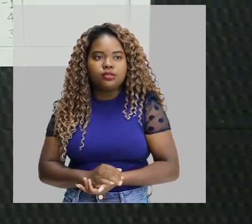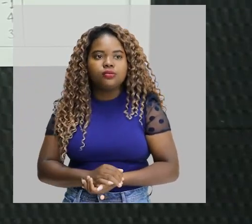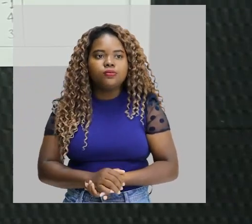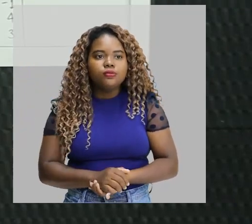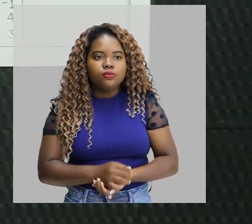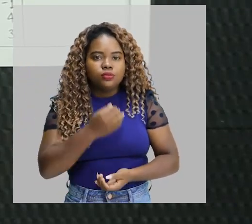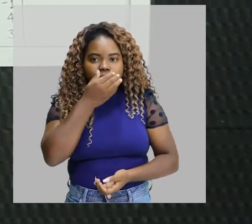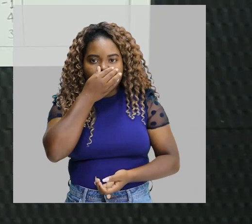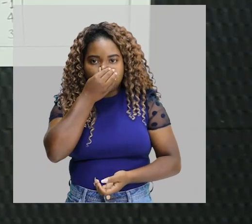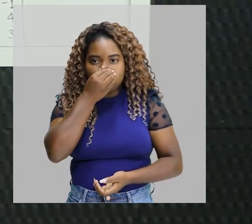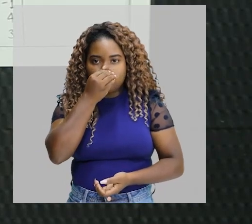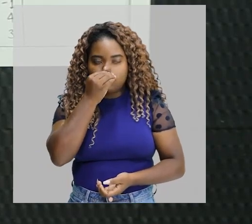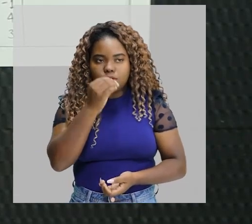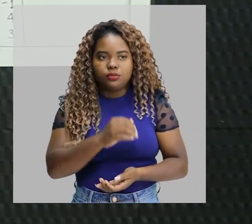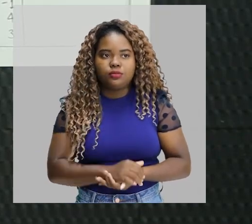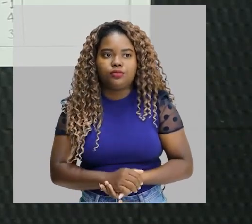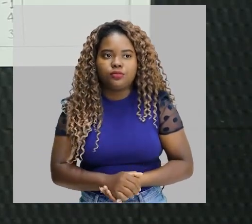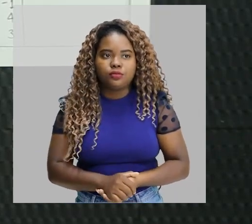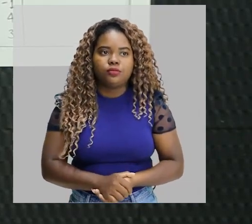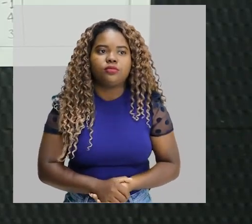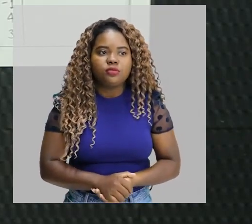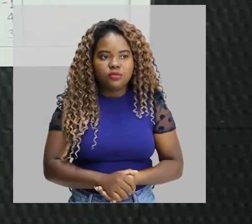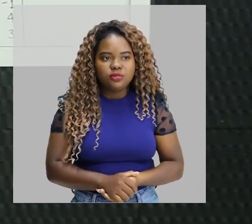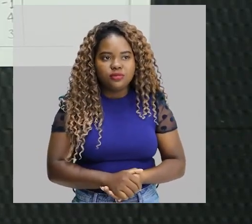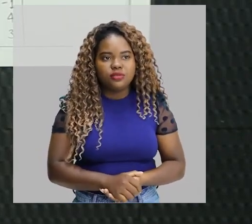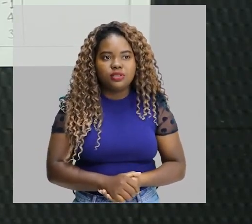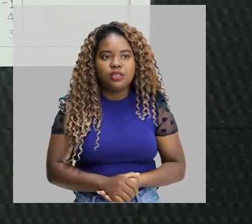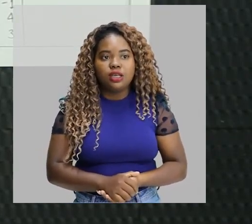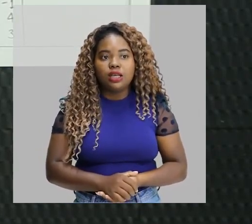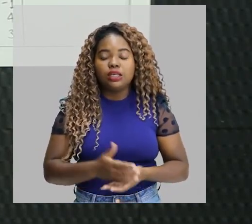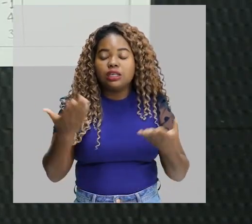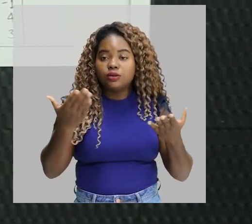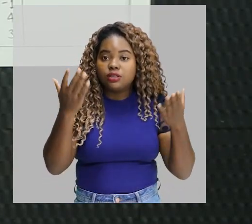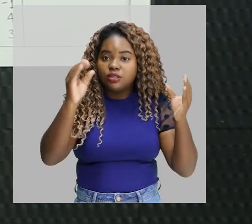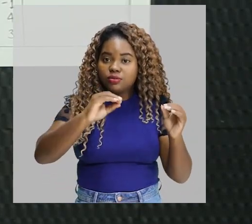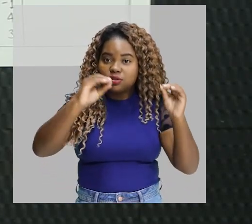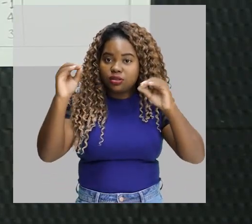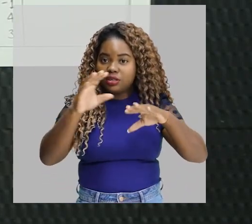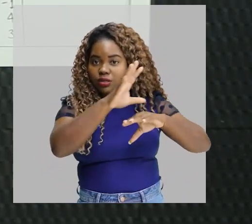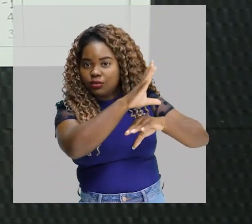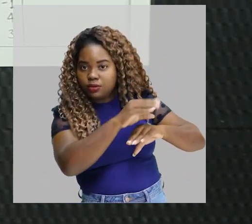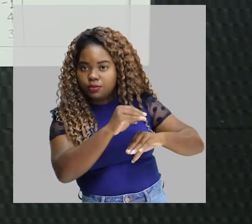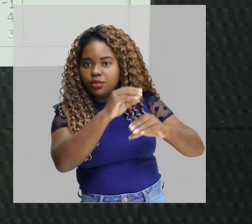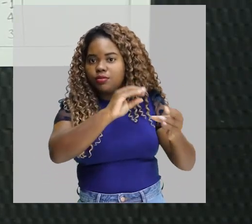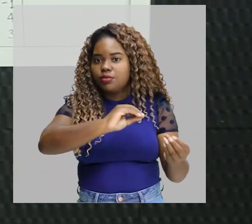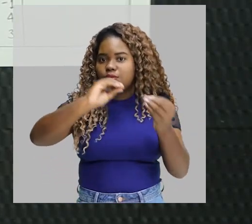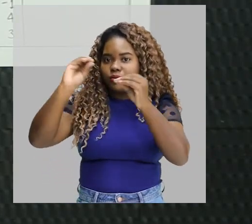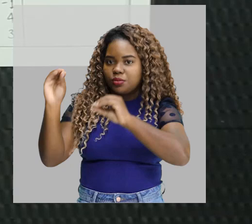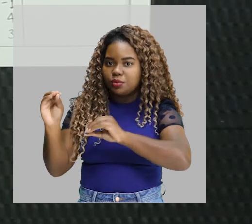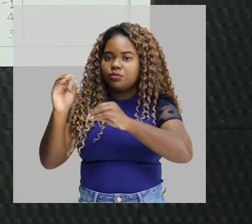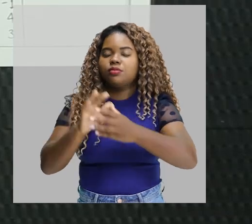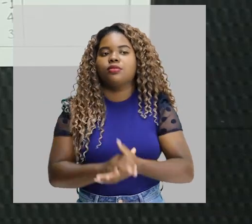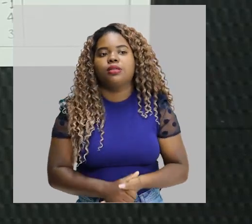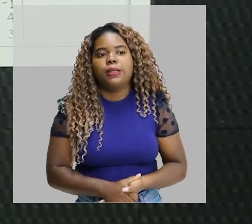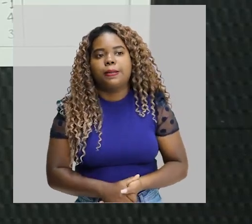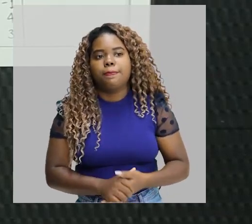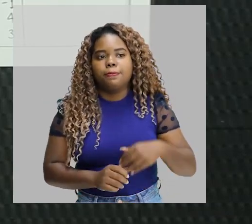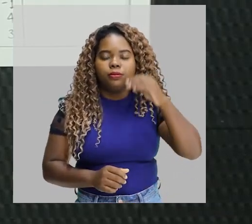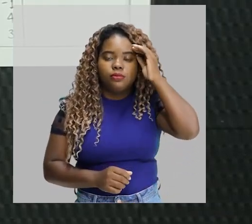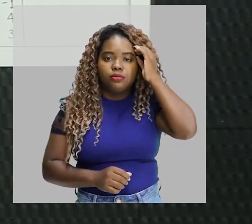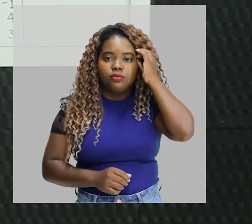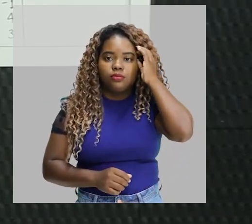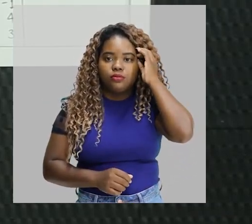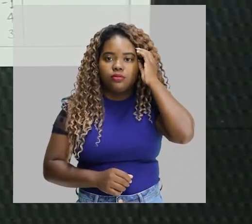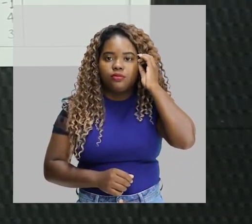a três três e aqui foi nós temos o recorte né colocar aqui só para indicar que nesse